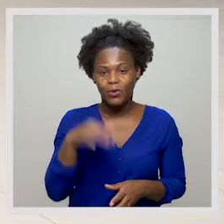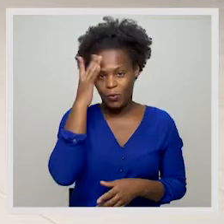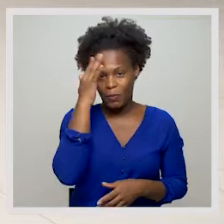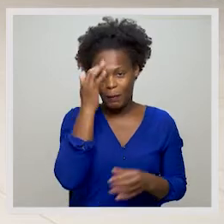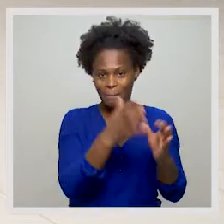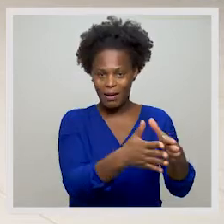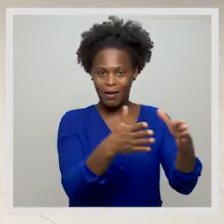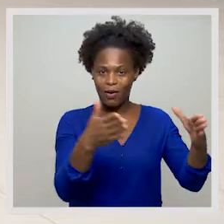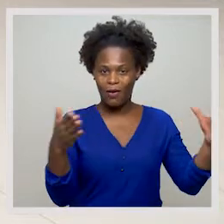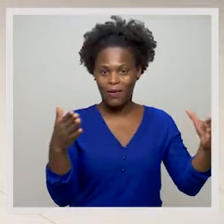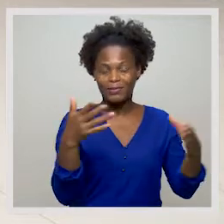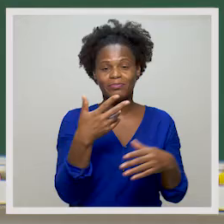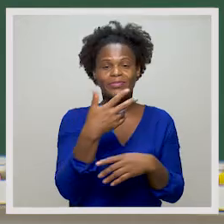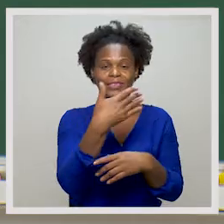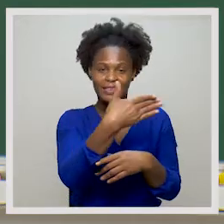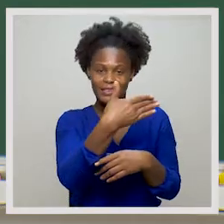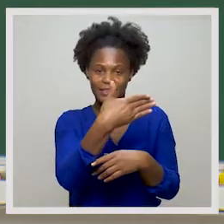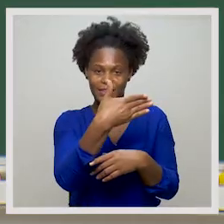o maior dado,